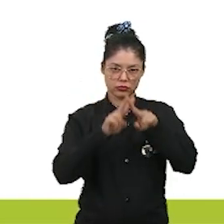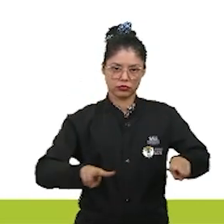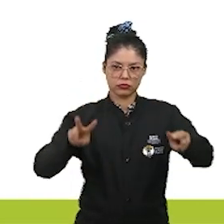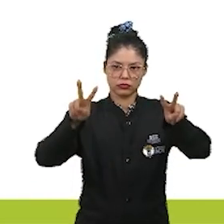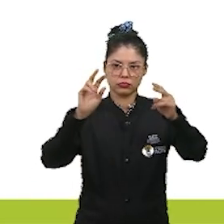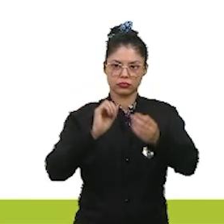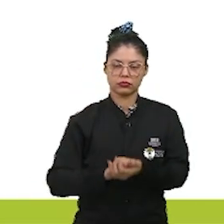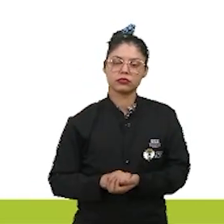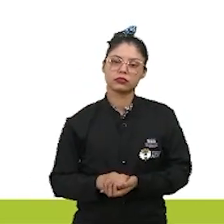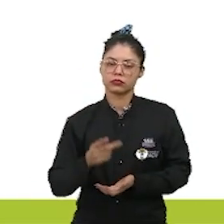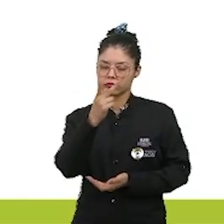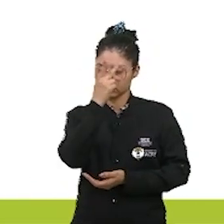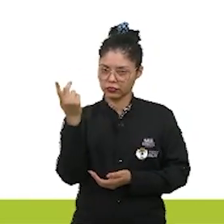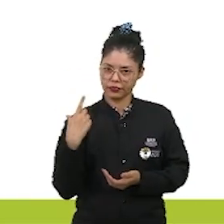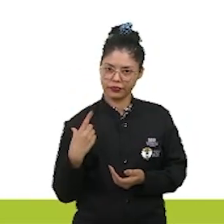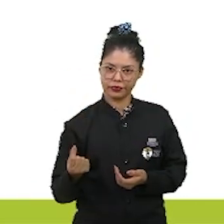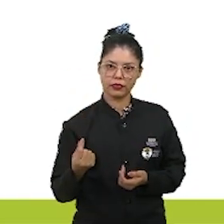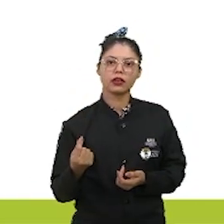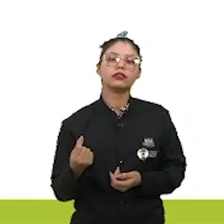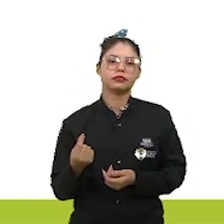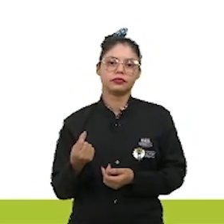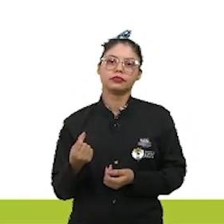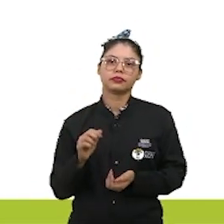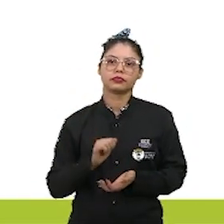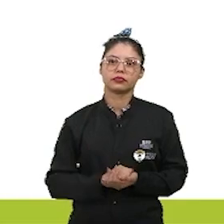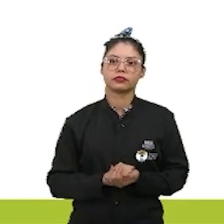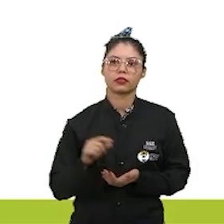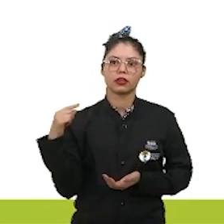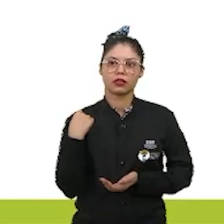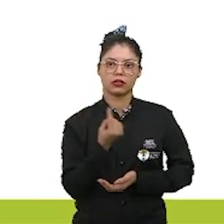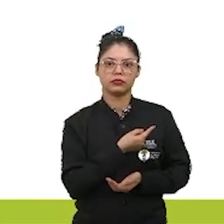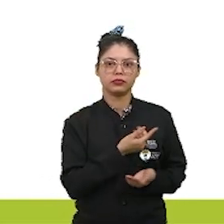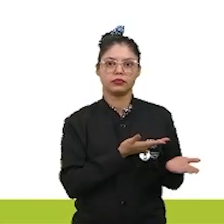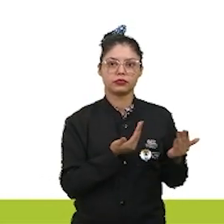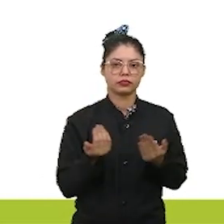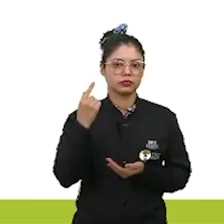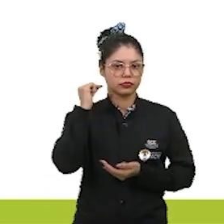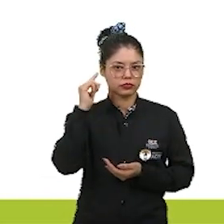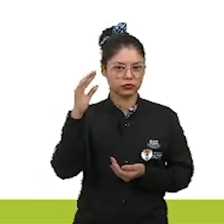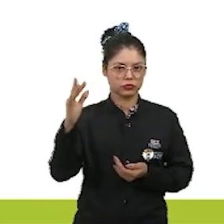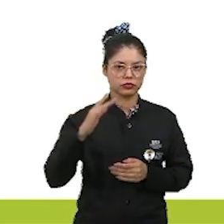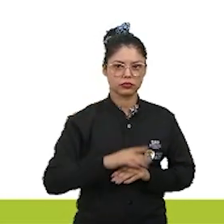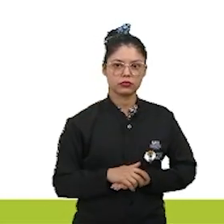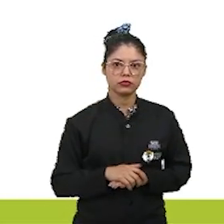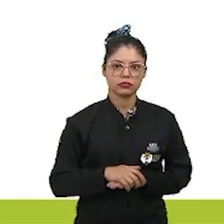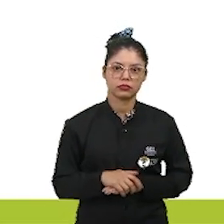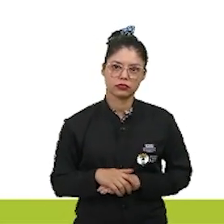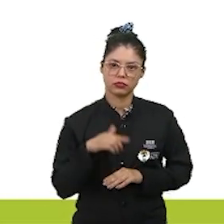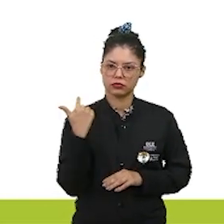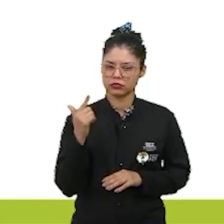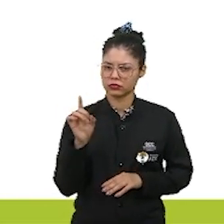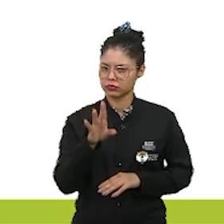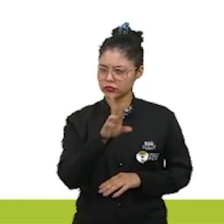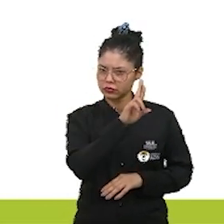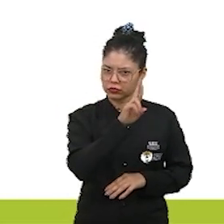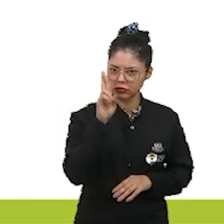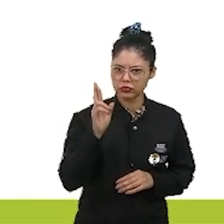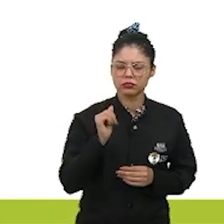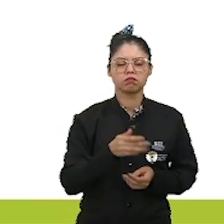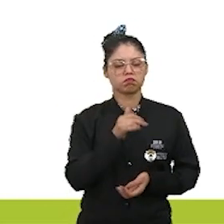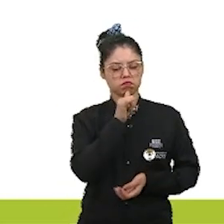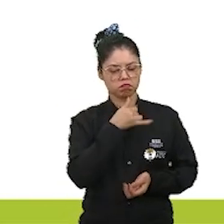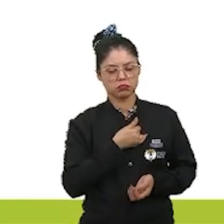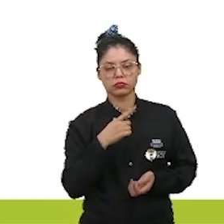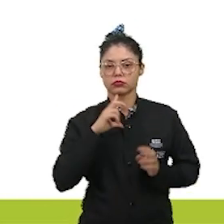visibilidade aos refugiados. Somos jovens com sonhos. Não temos só histórias tristes,